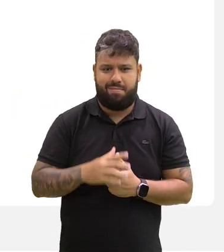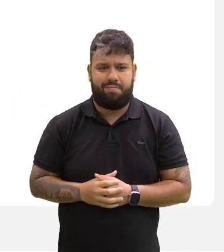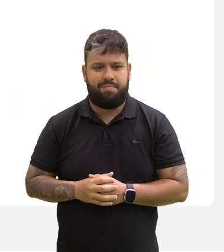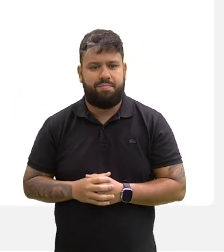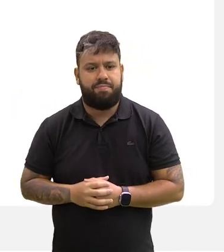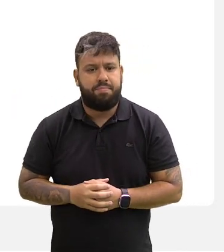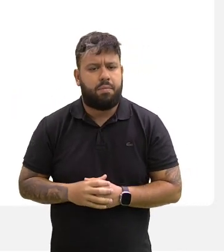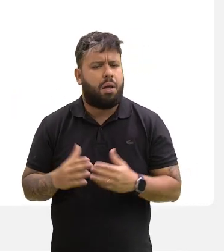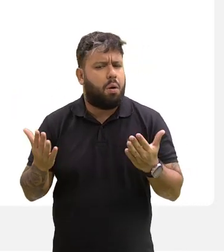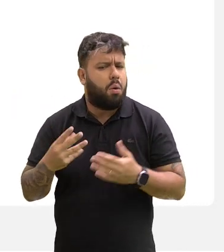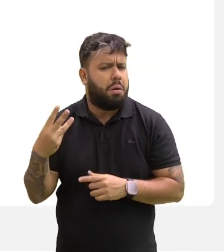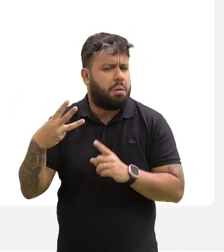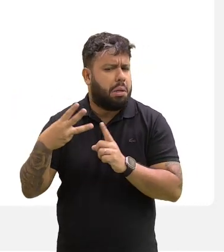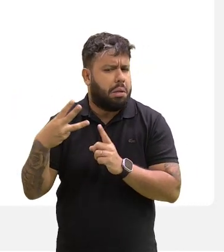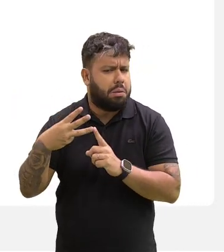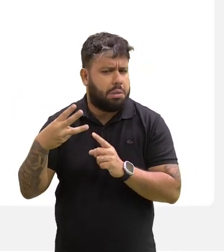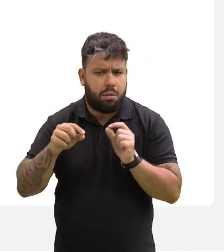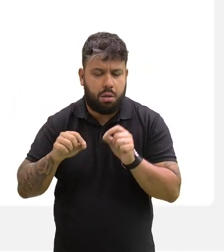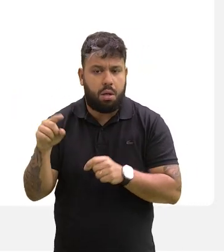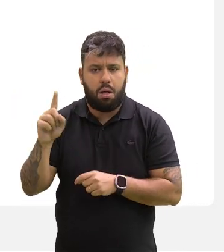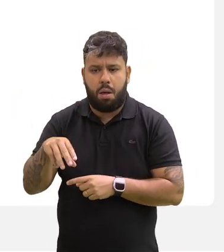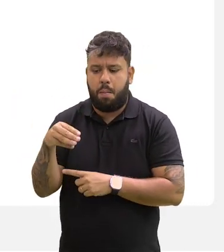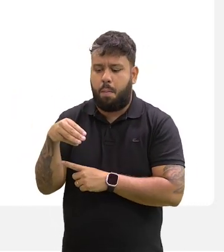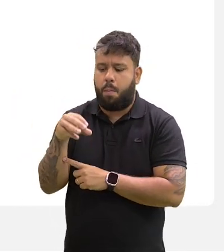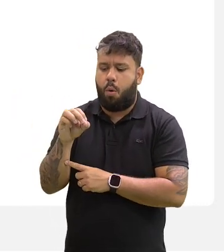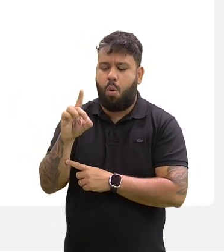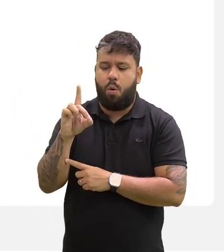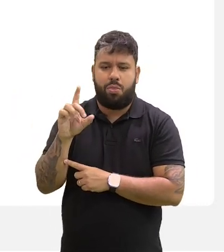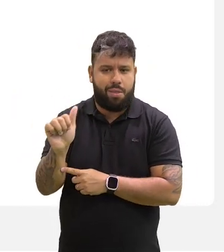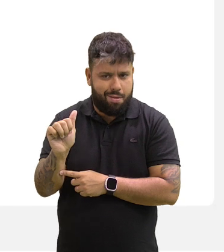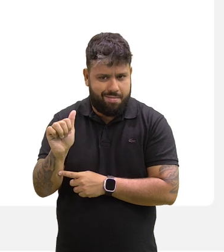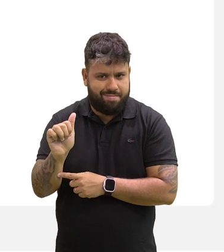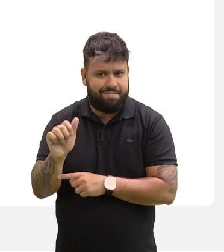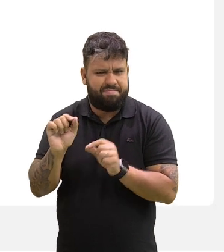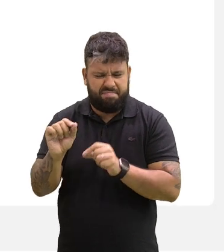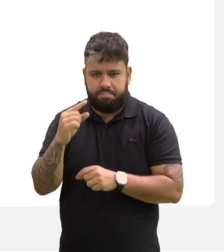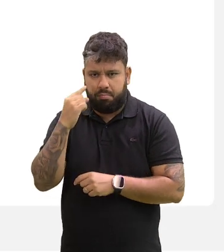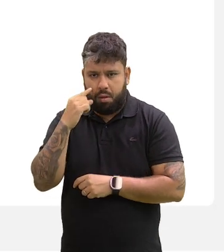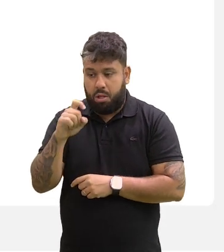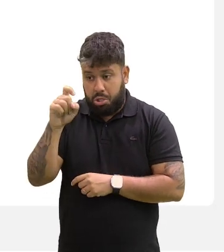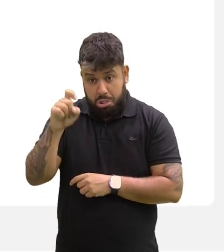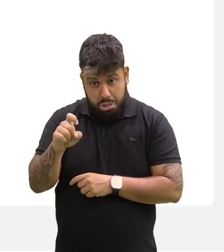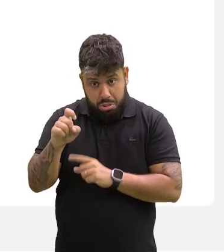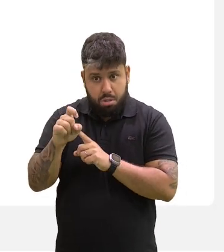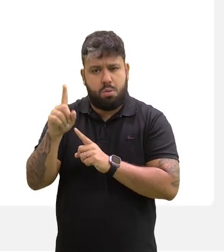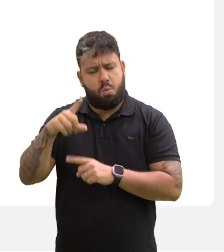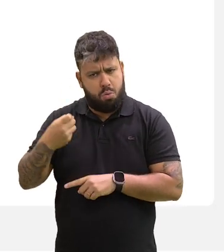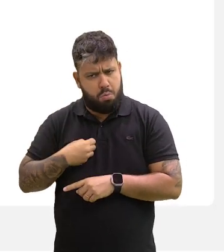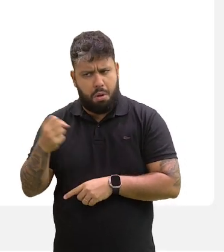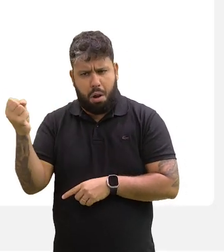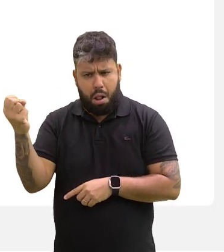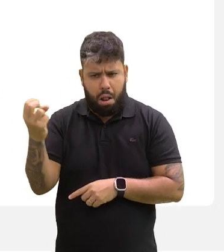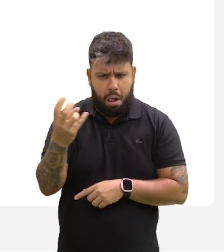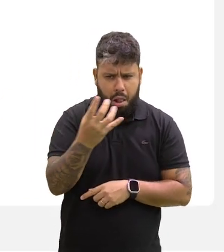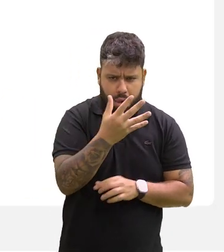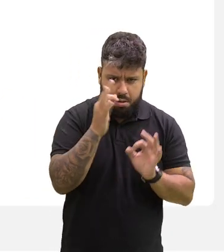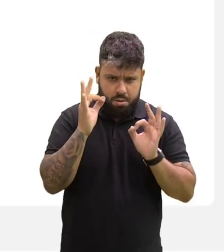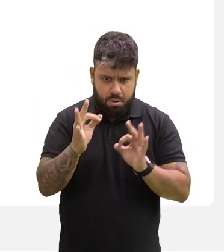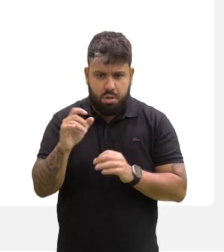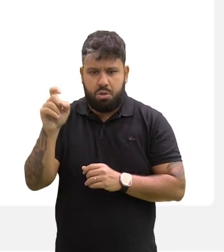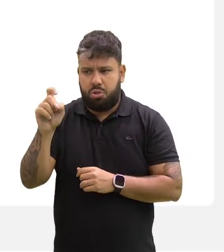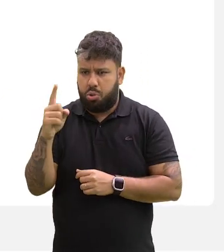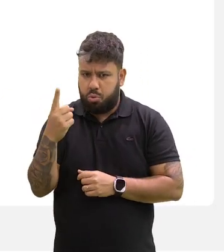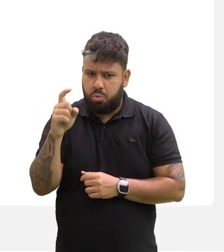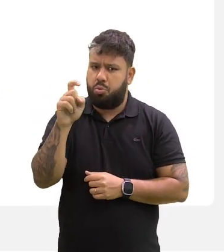de centralidade, chamada de moda. Seja x uma variável quantitativa e x1, x2 os valores assumidos